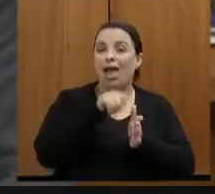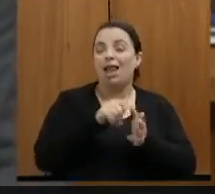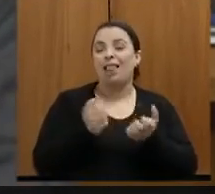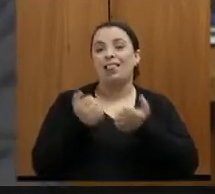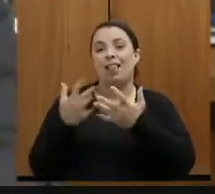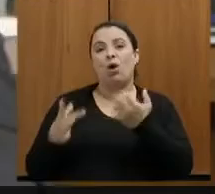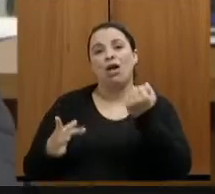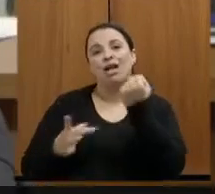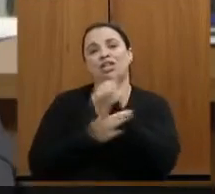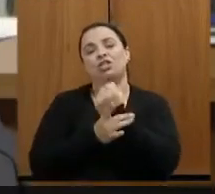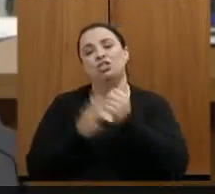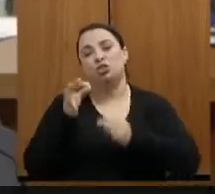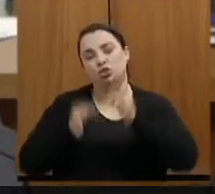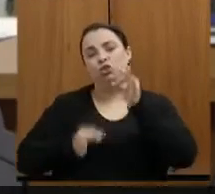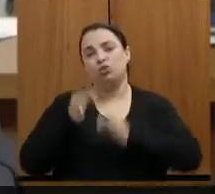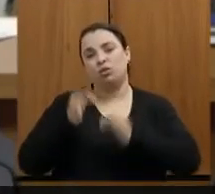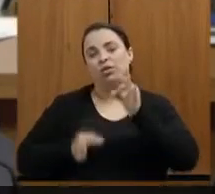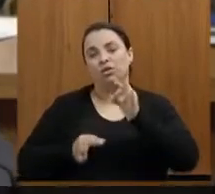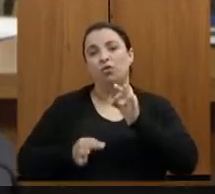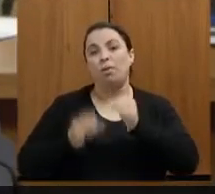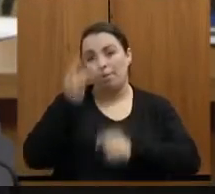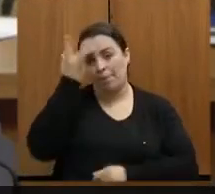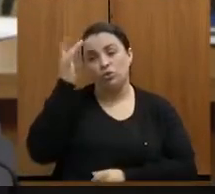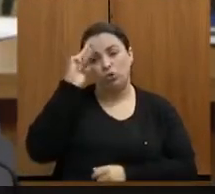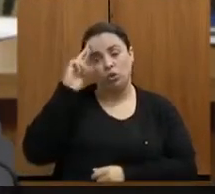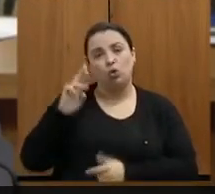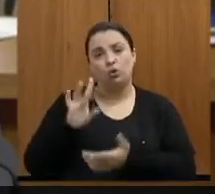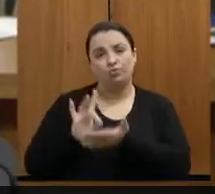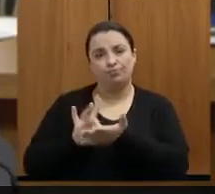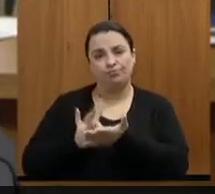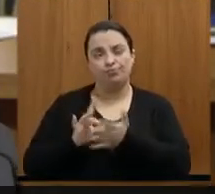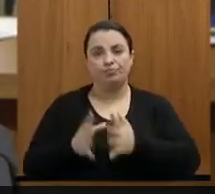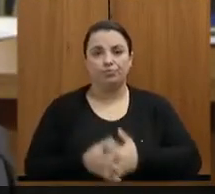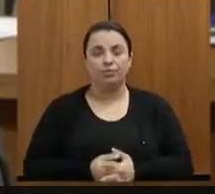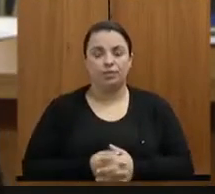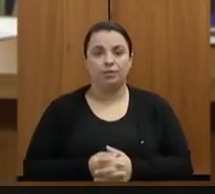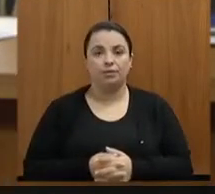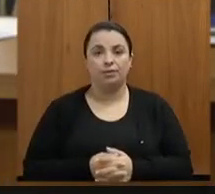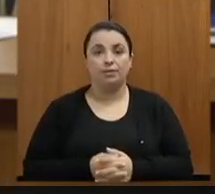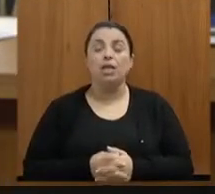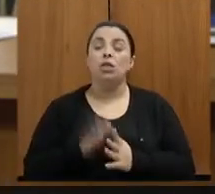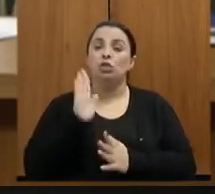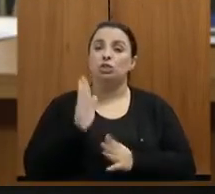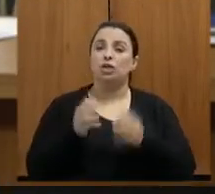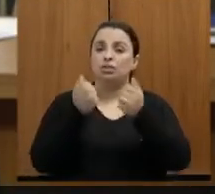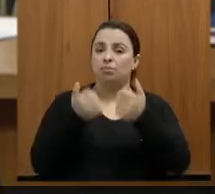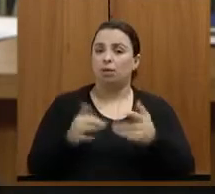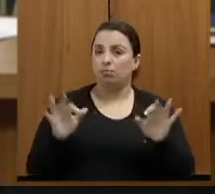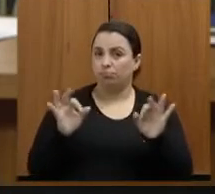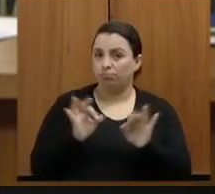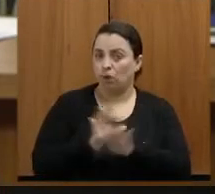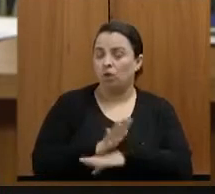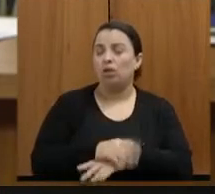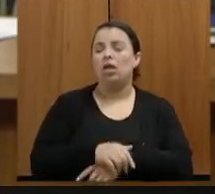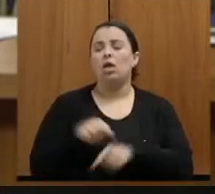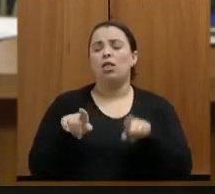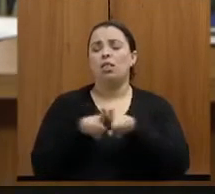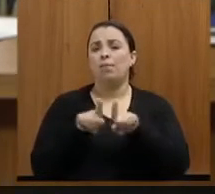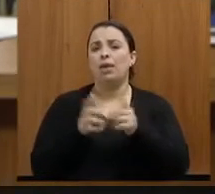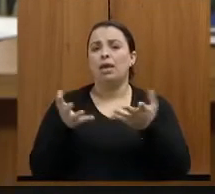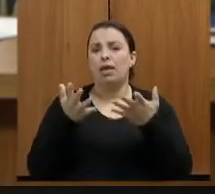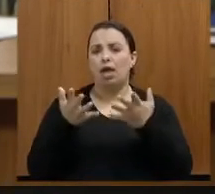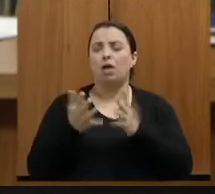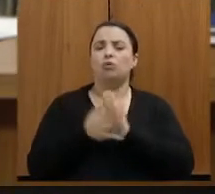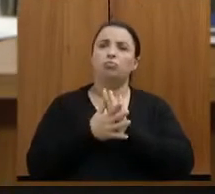verdade. Então, feita essa primeira consideração, eu queria comentar, então, também fazer alguns